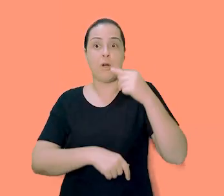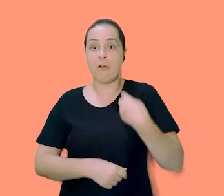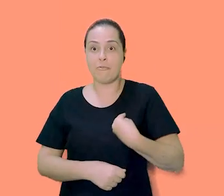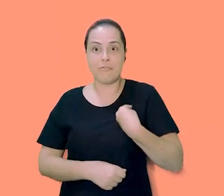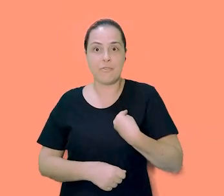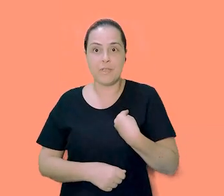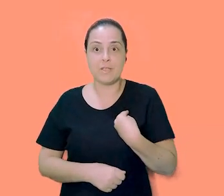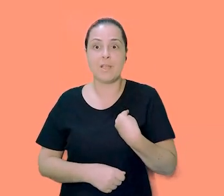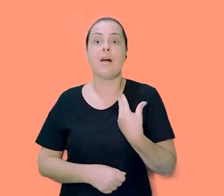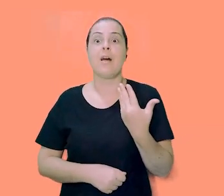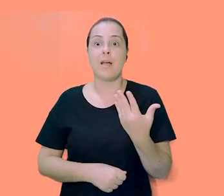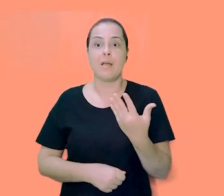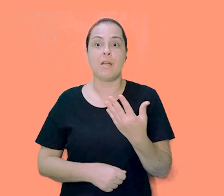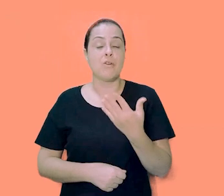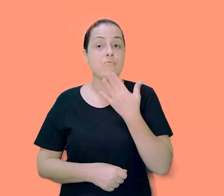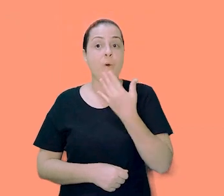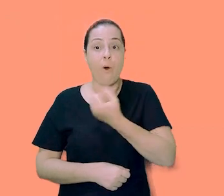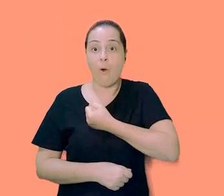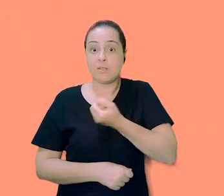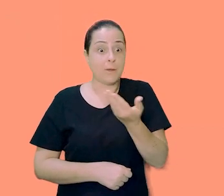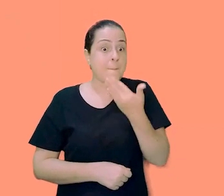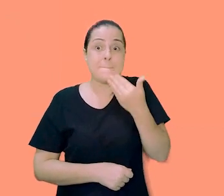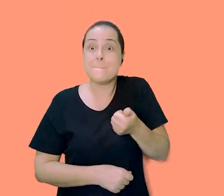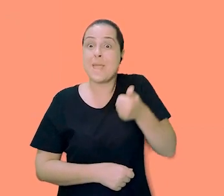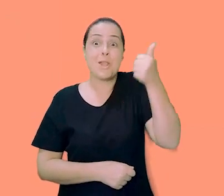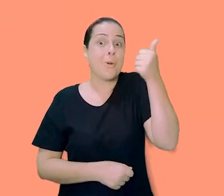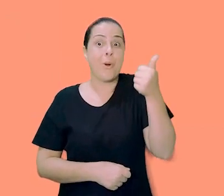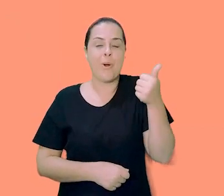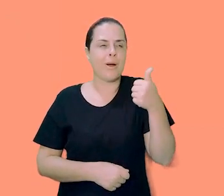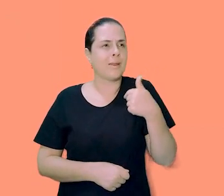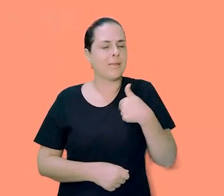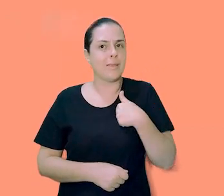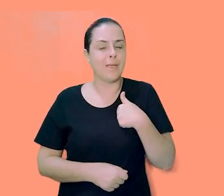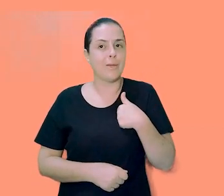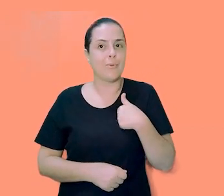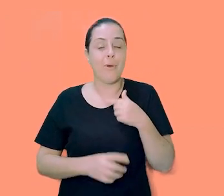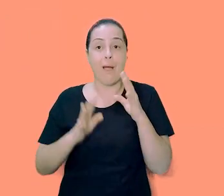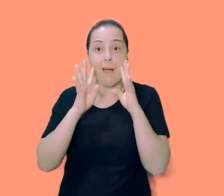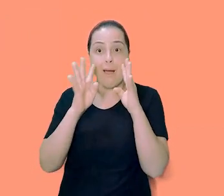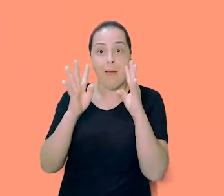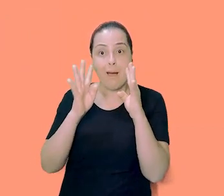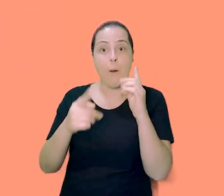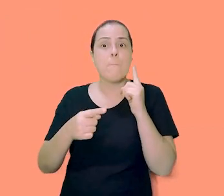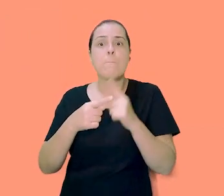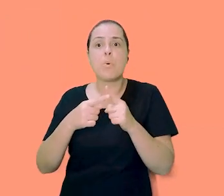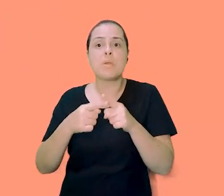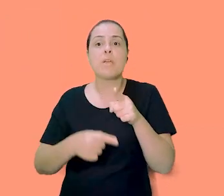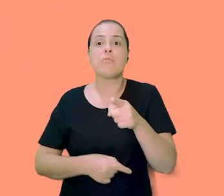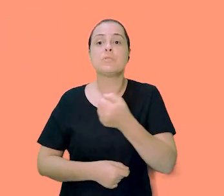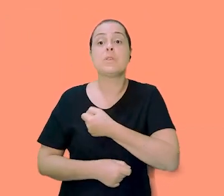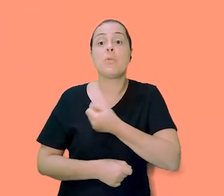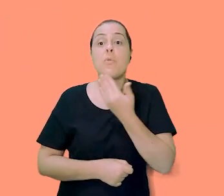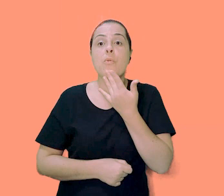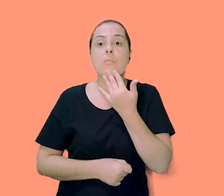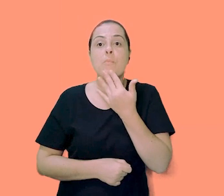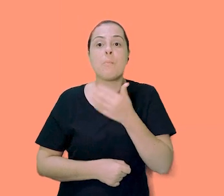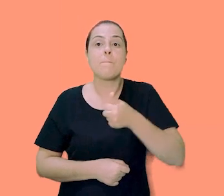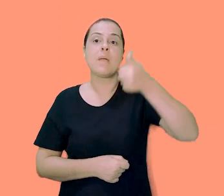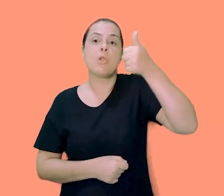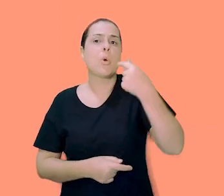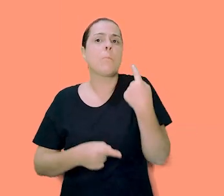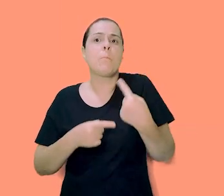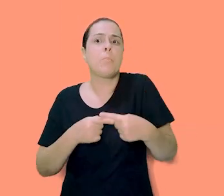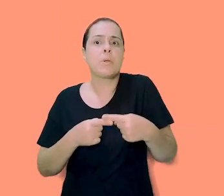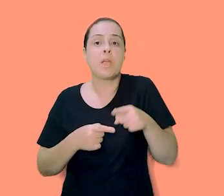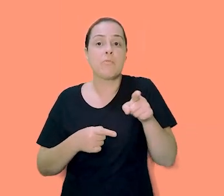notas estarem melhores ainda, né? E isso me chamou atenção também. Por que será das notas melhores? É porque você acha que tinha